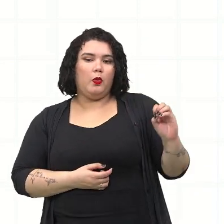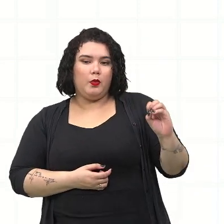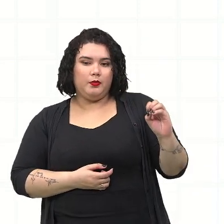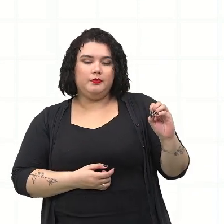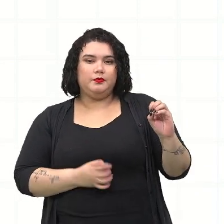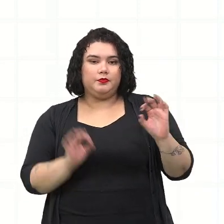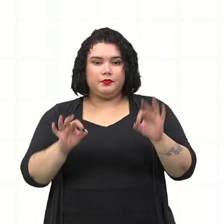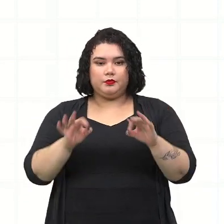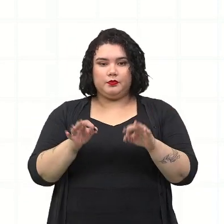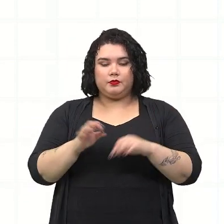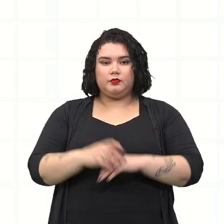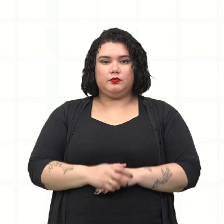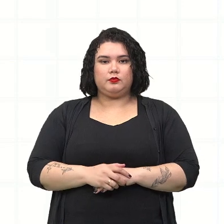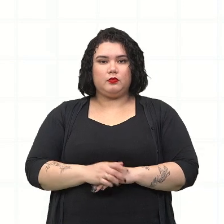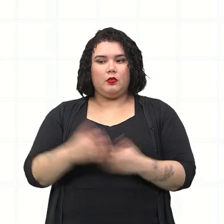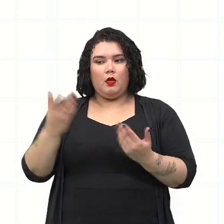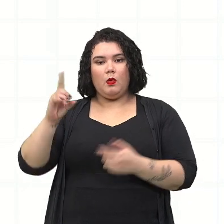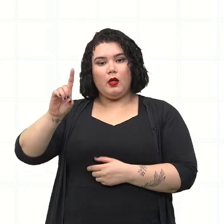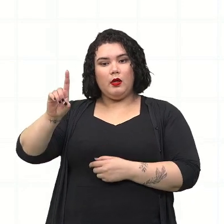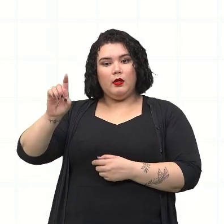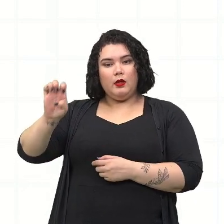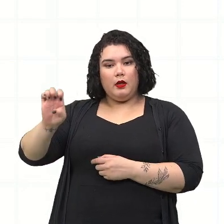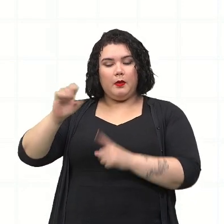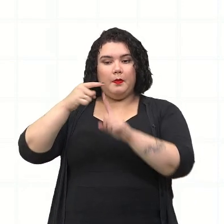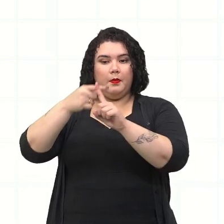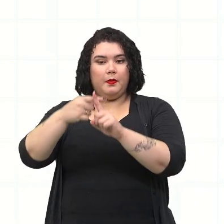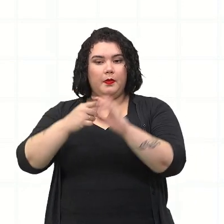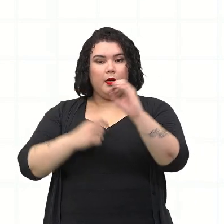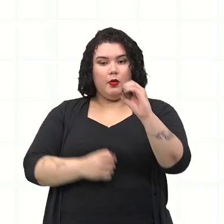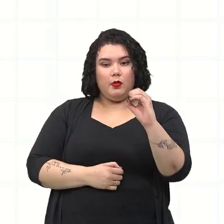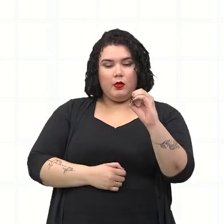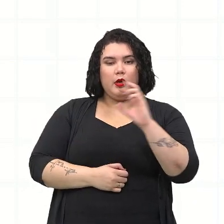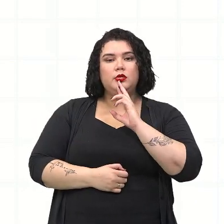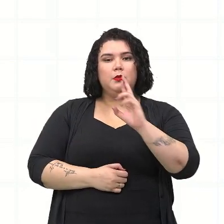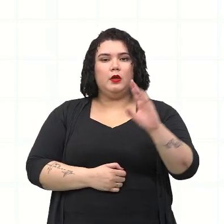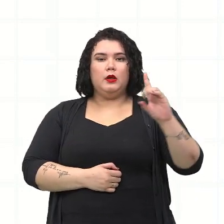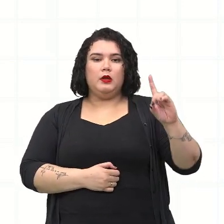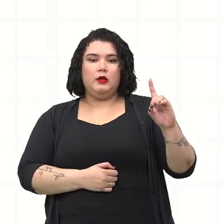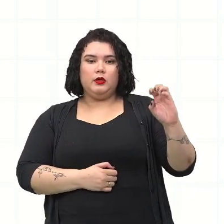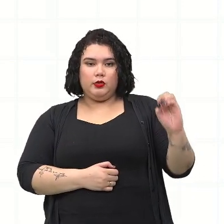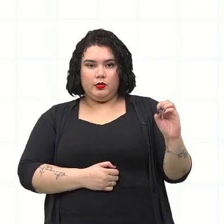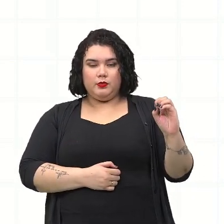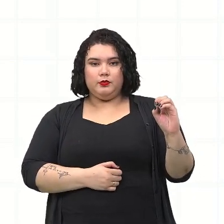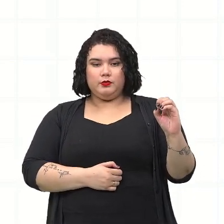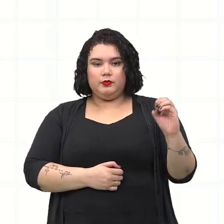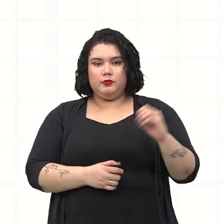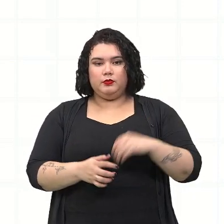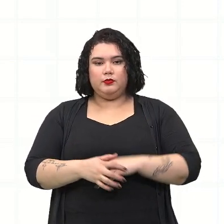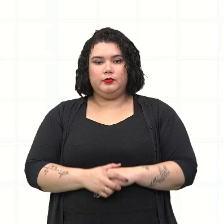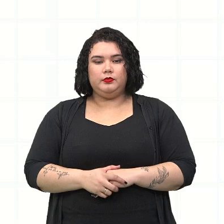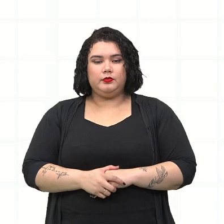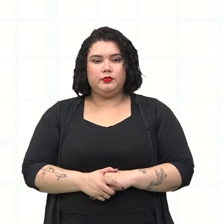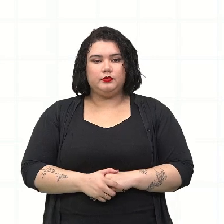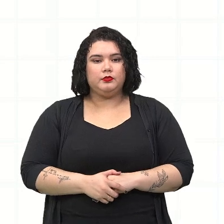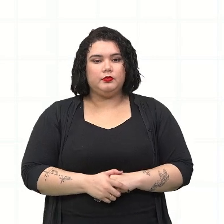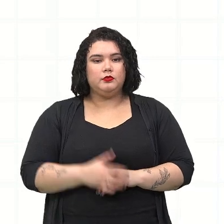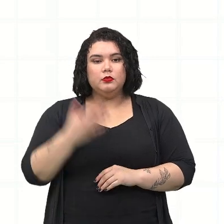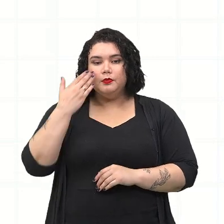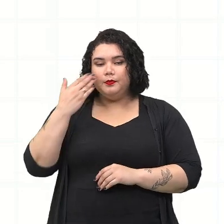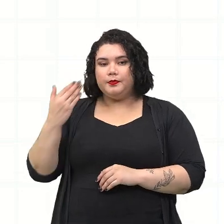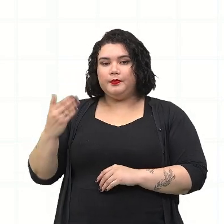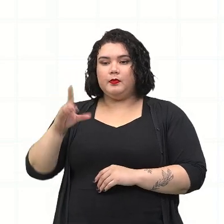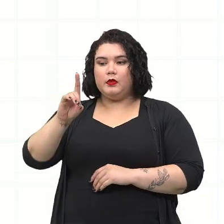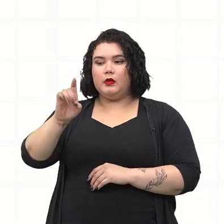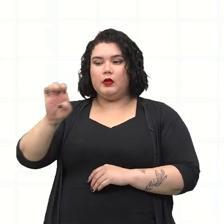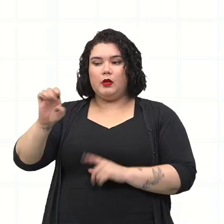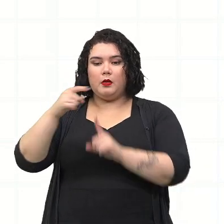exemplo, eu estou usando o de, que é a preposição, mais o artigo, e acaba havendo essa fusão. De mais o do,